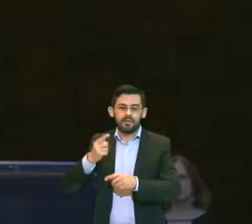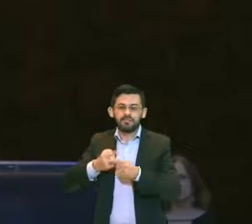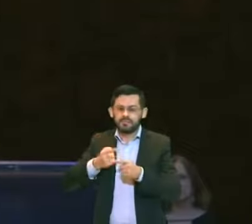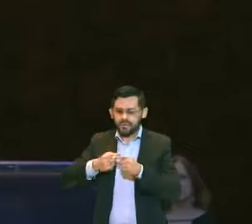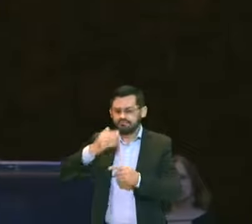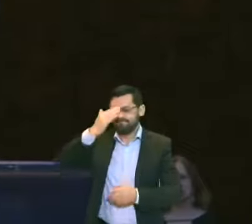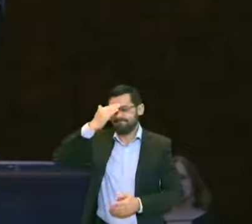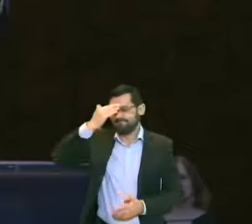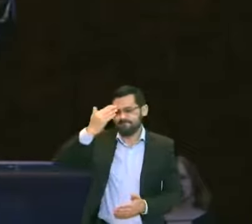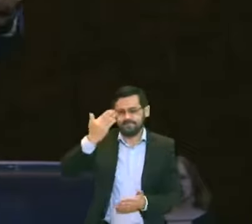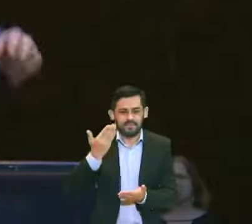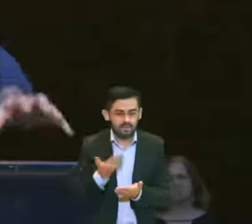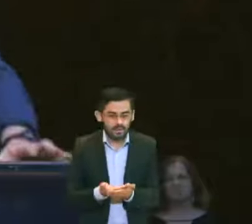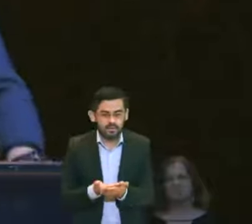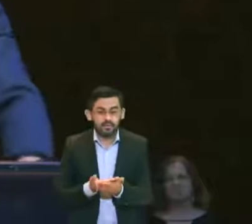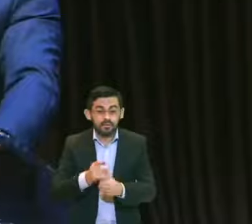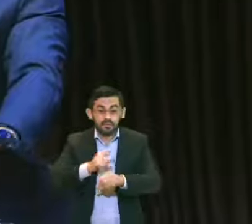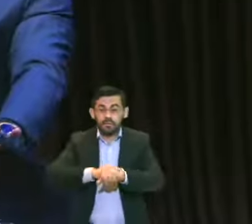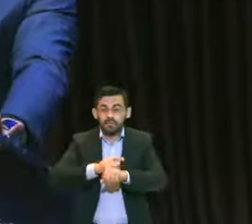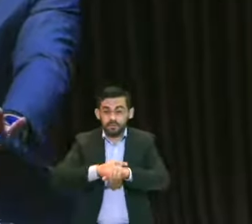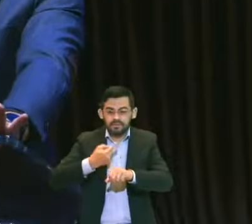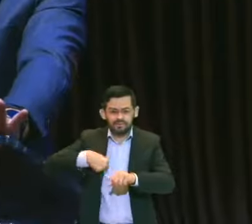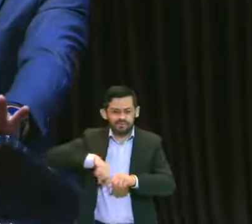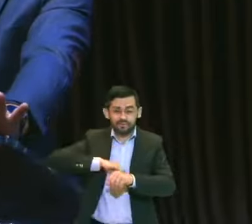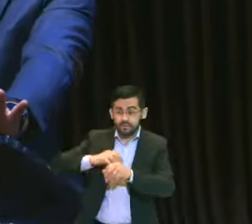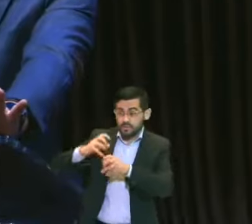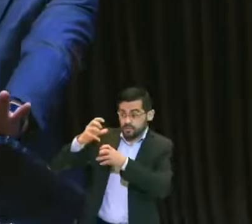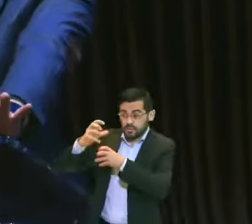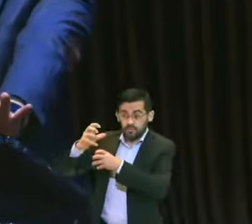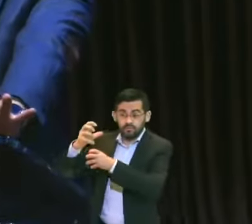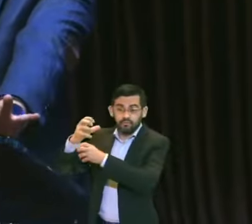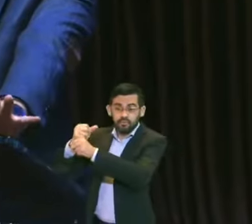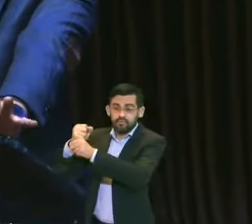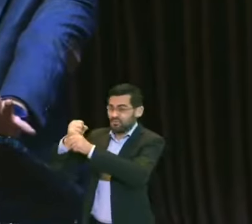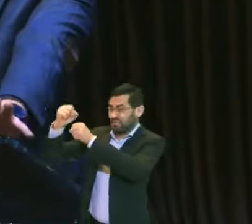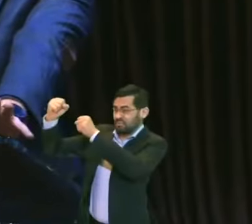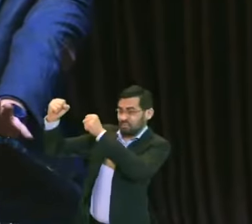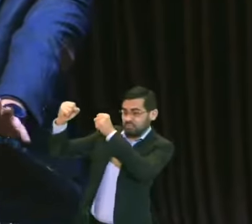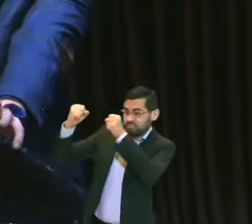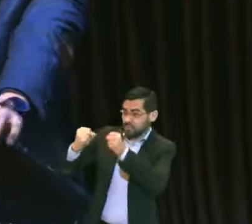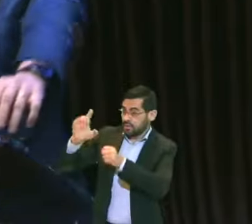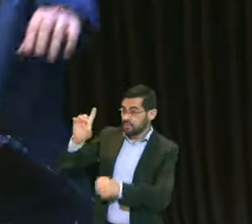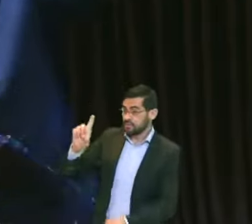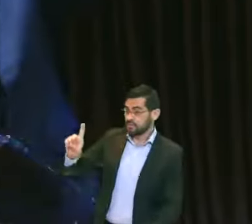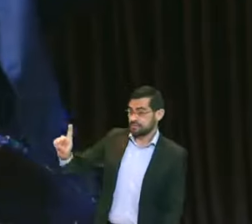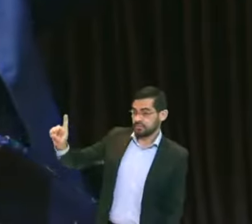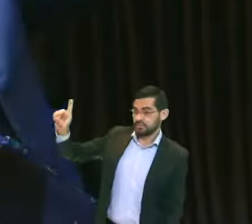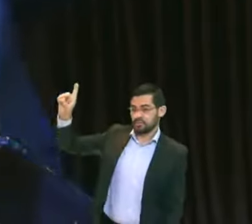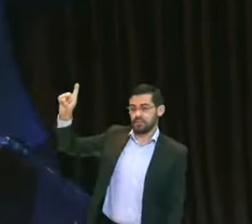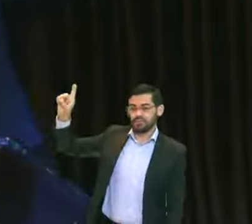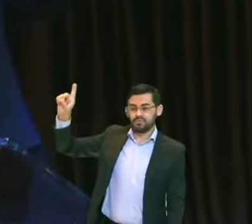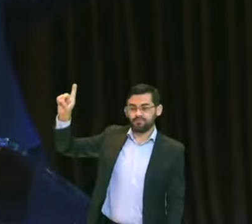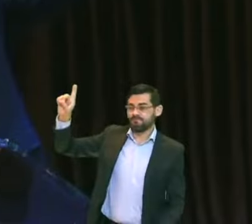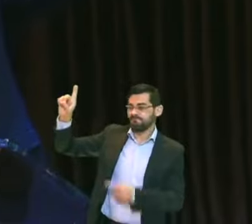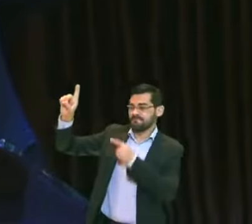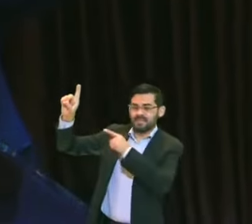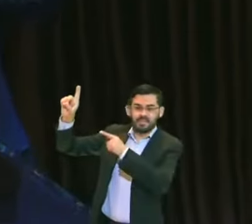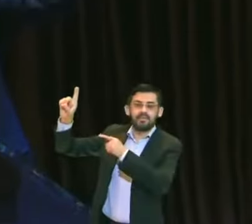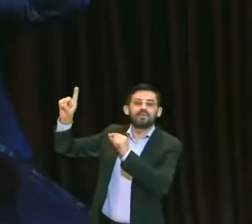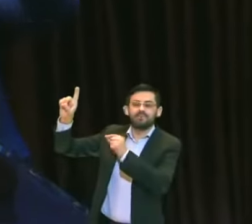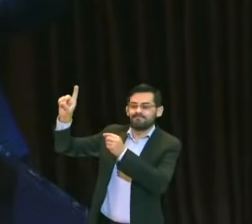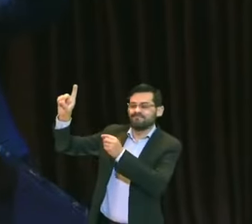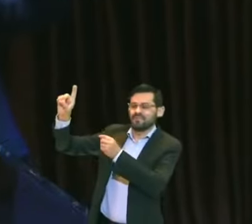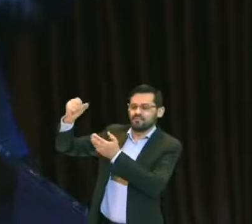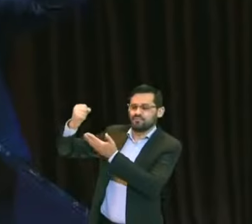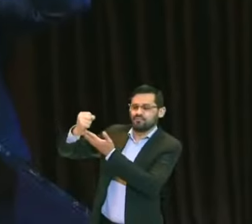eu creio que quando confiamos na soberania de Deus, Ele trata